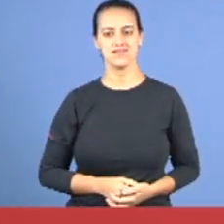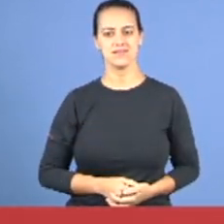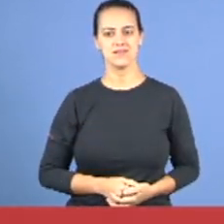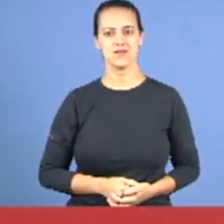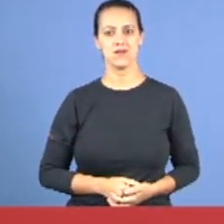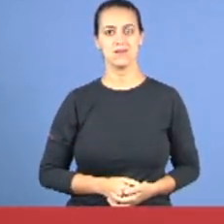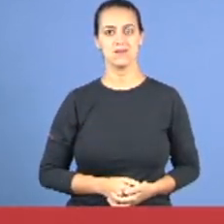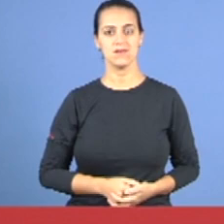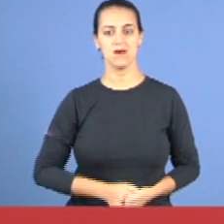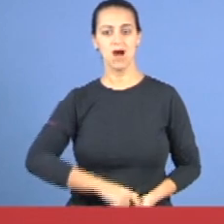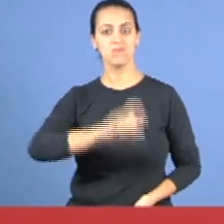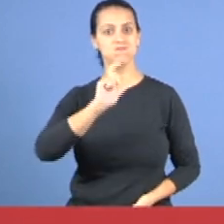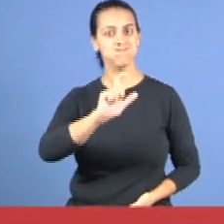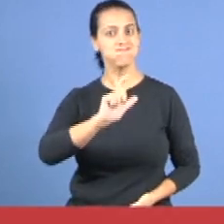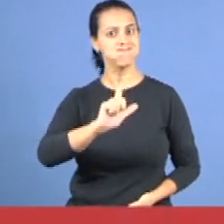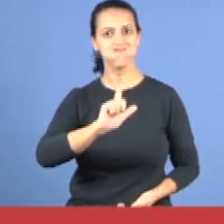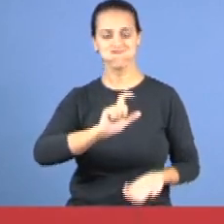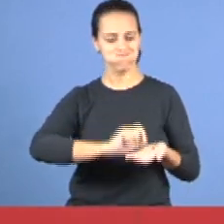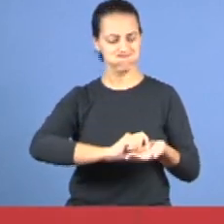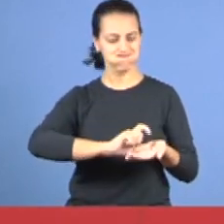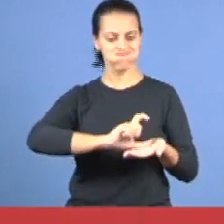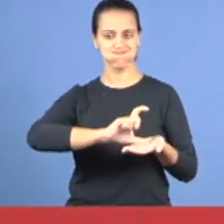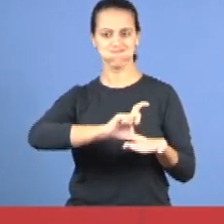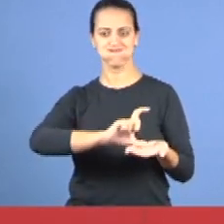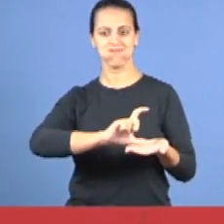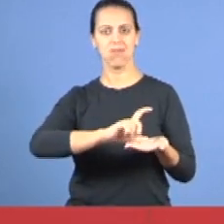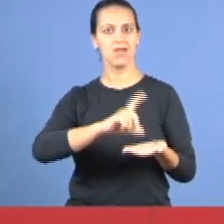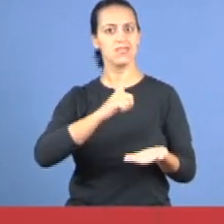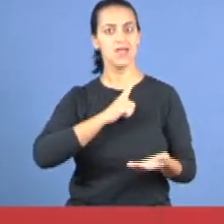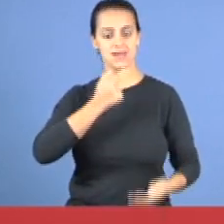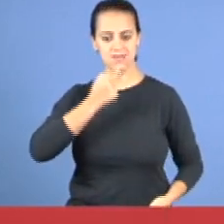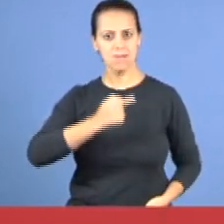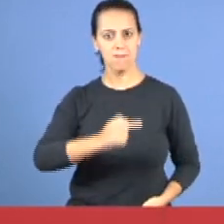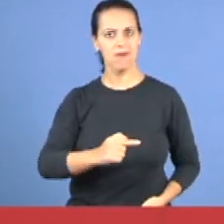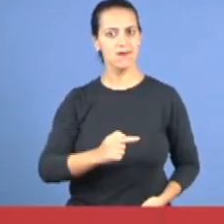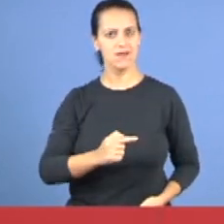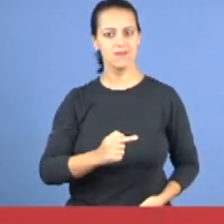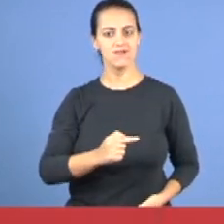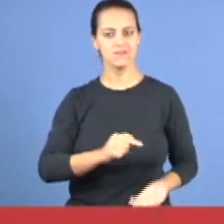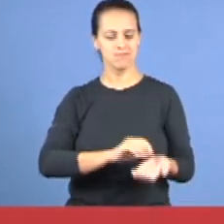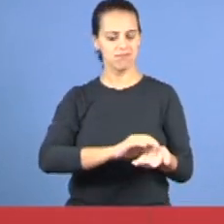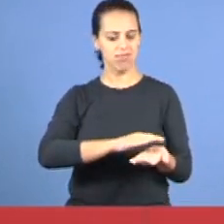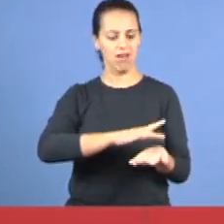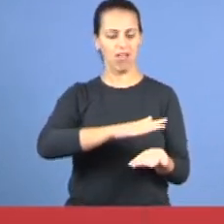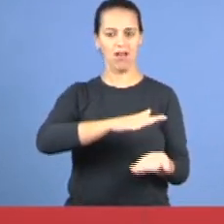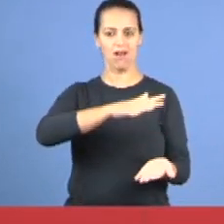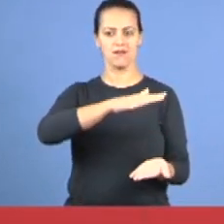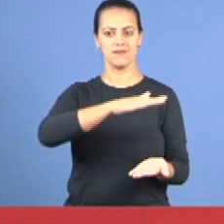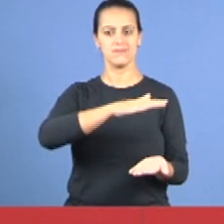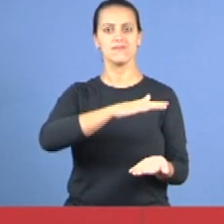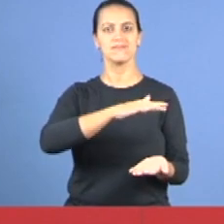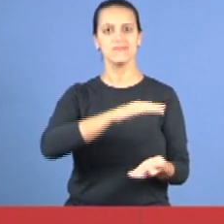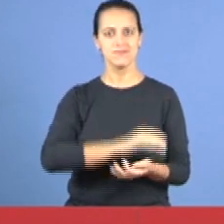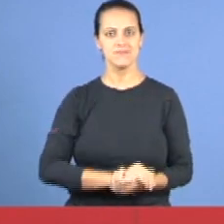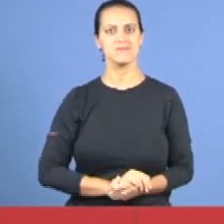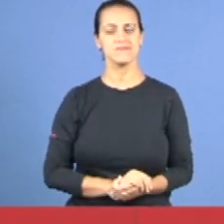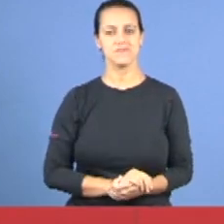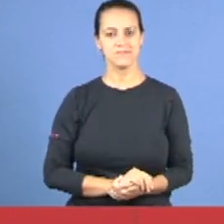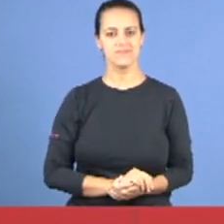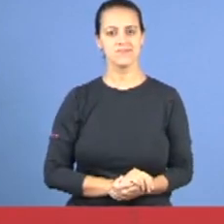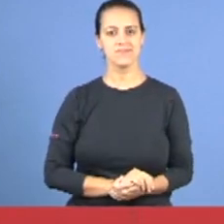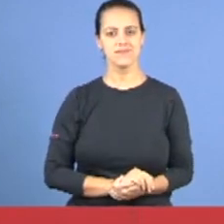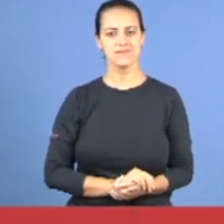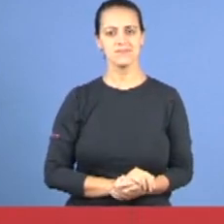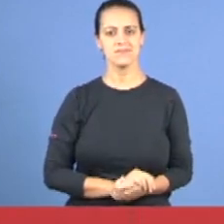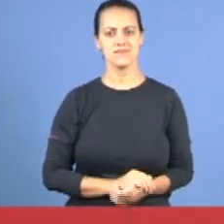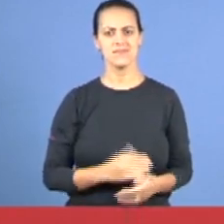dia, eu já tinha um monte, essa semana, só dessa semana, eu já tinha um tanto assim, ó, nessa altura. Aí eu